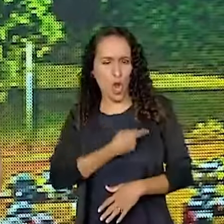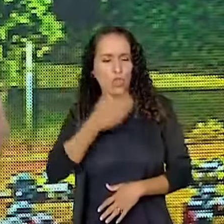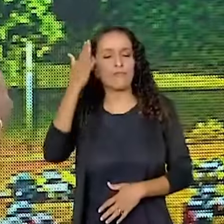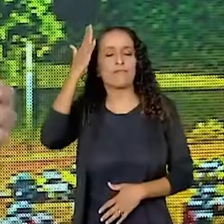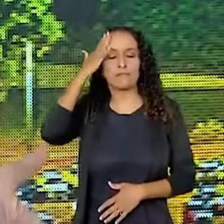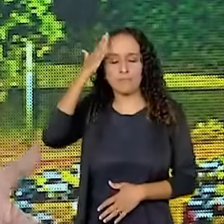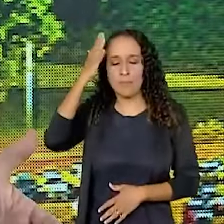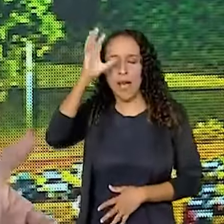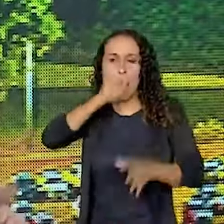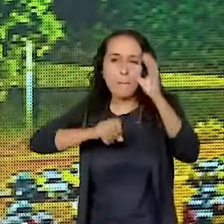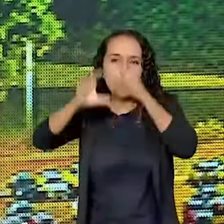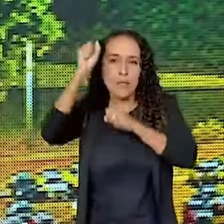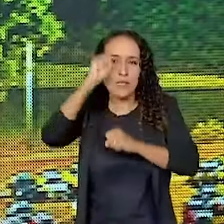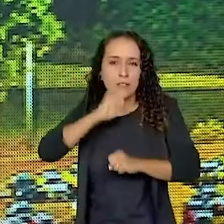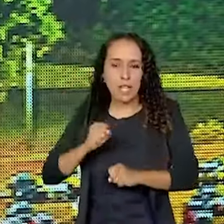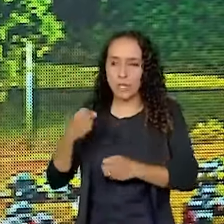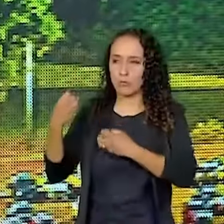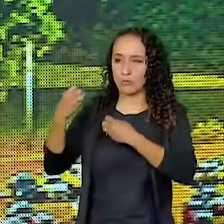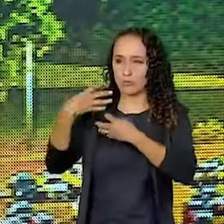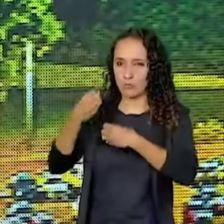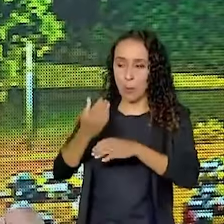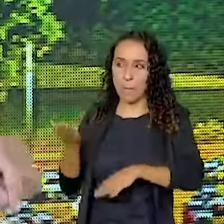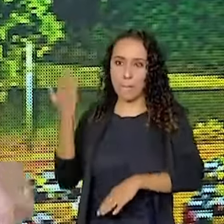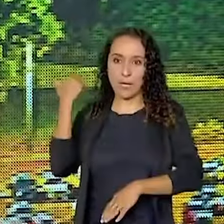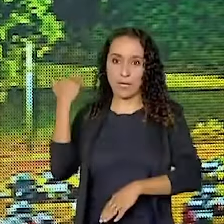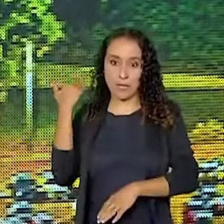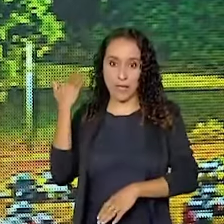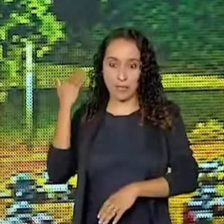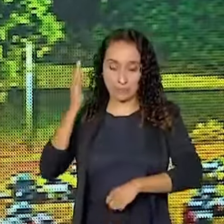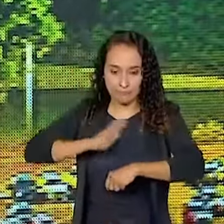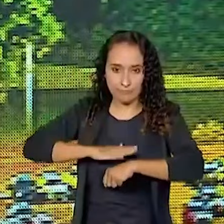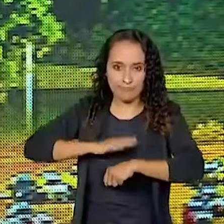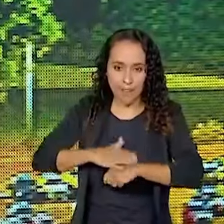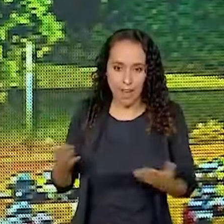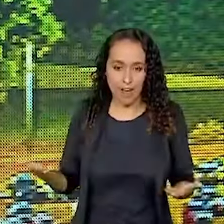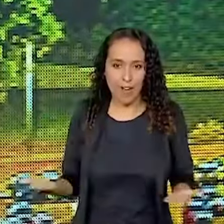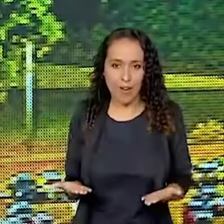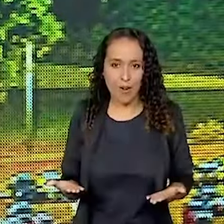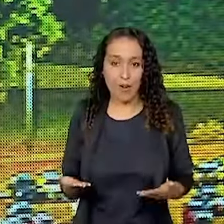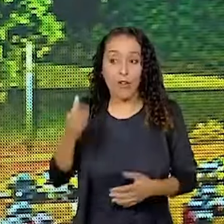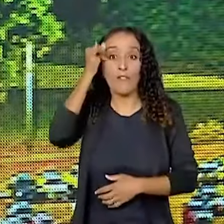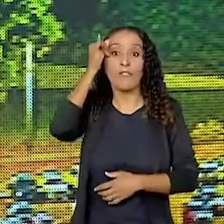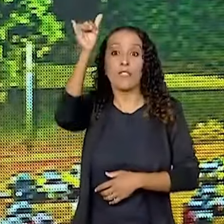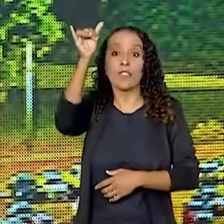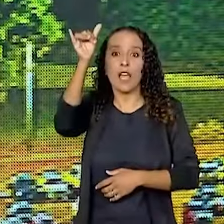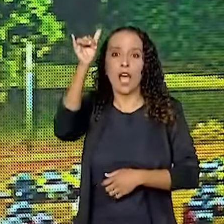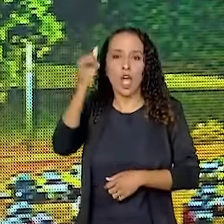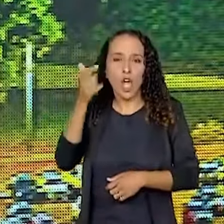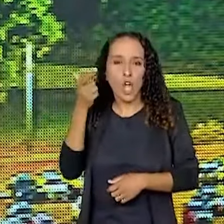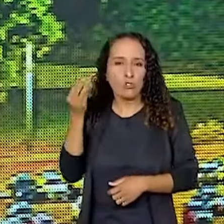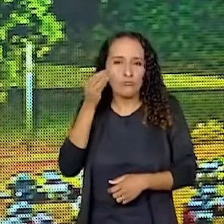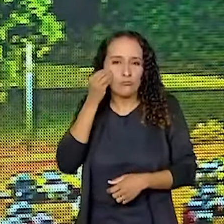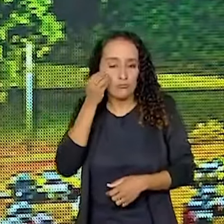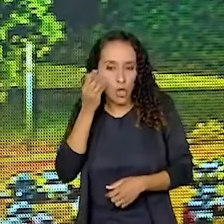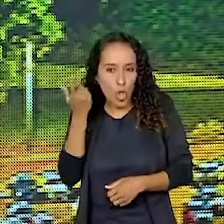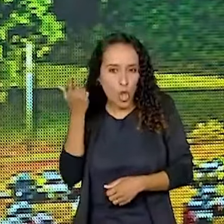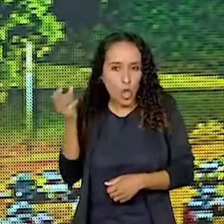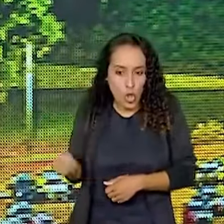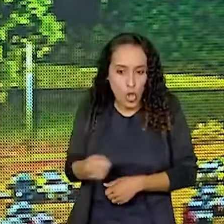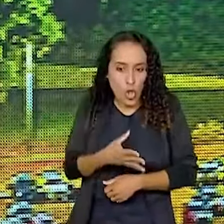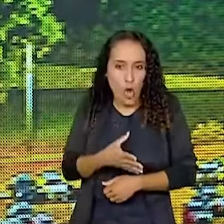as lições do passado, aplicando-as no presente e evitando que novas tentativas